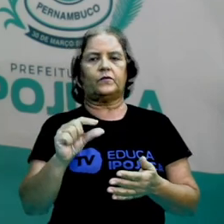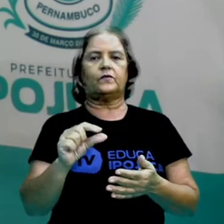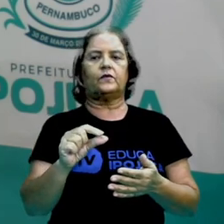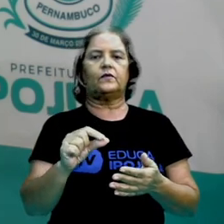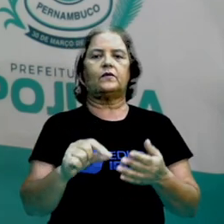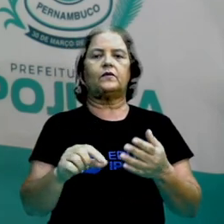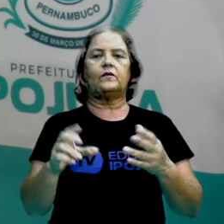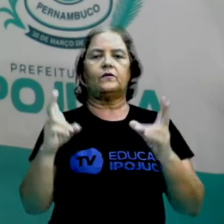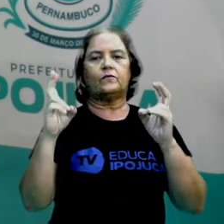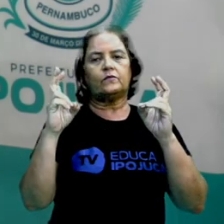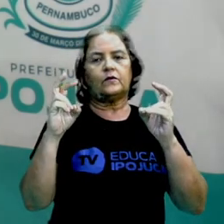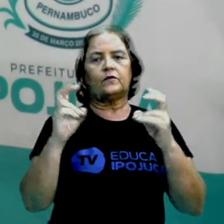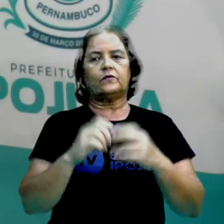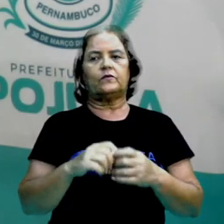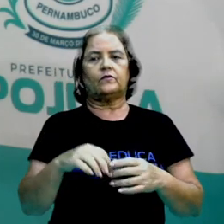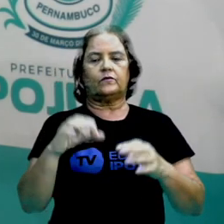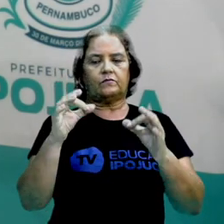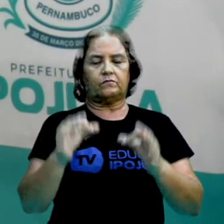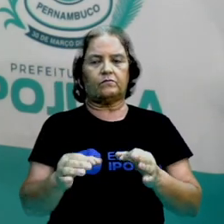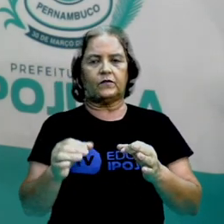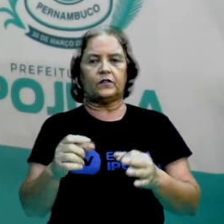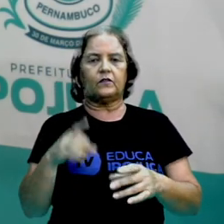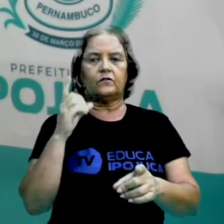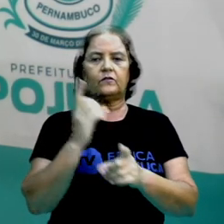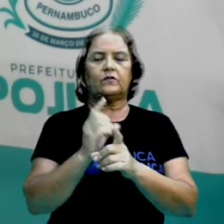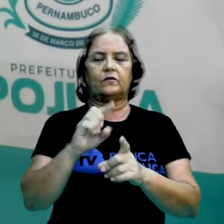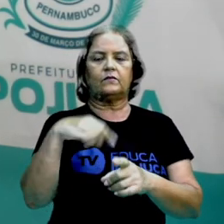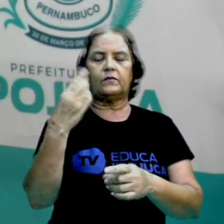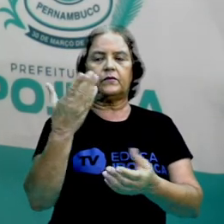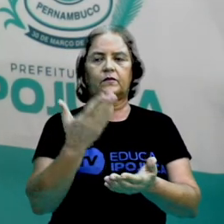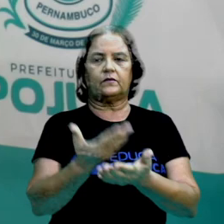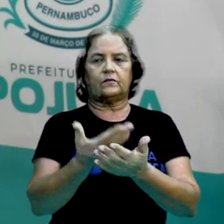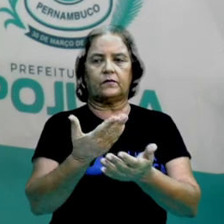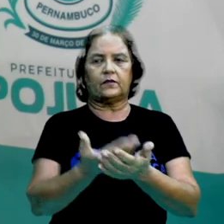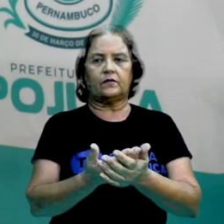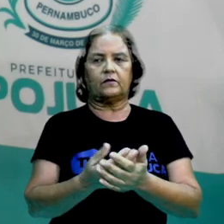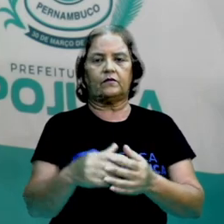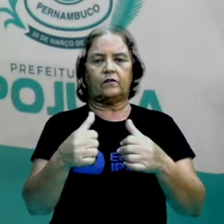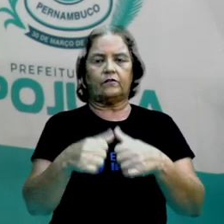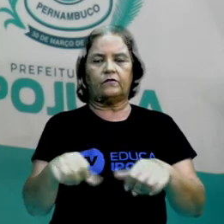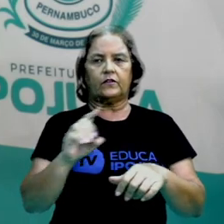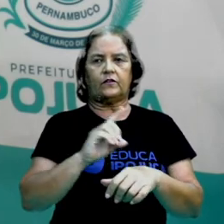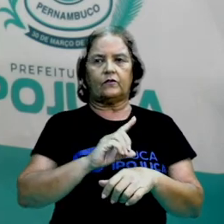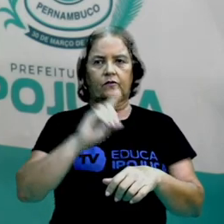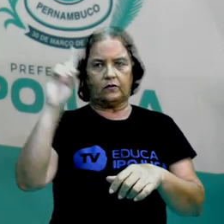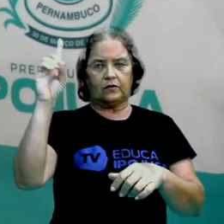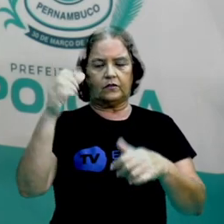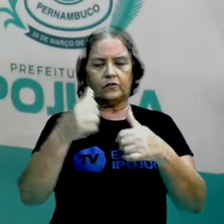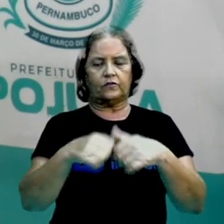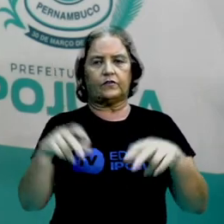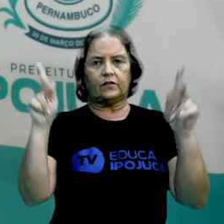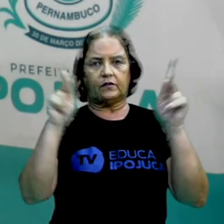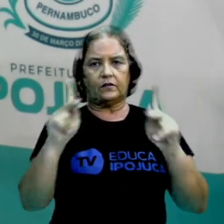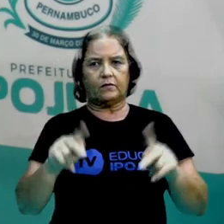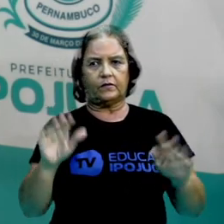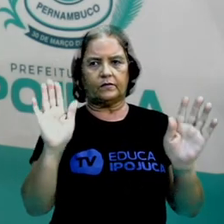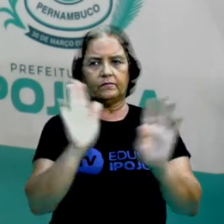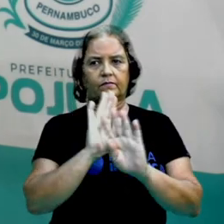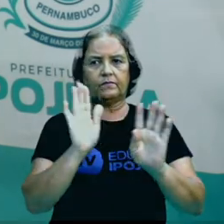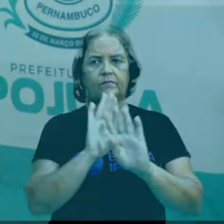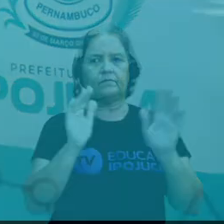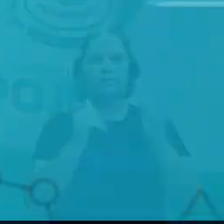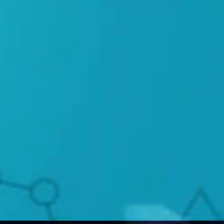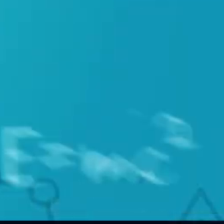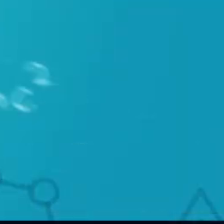assunto. Com certeza nós nos veremos na próxima aula. Fique com Deus, fique na paz e até mais.